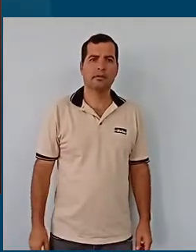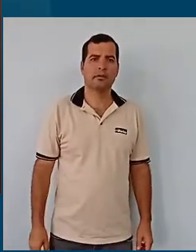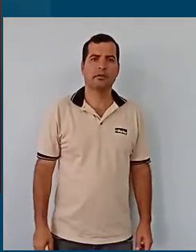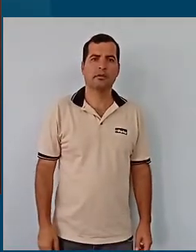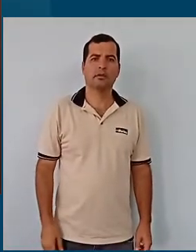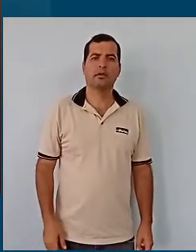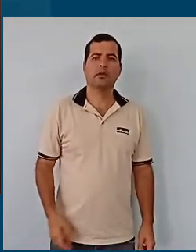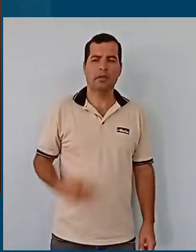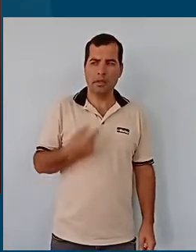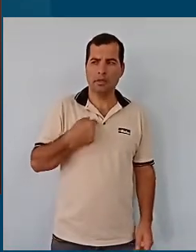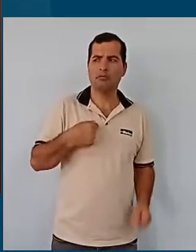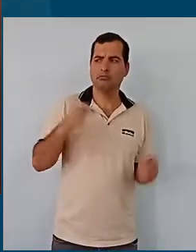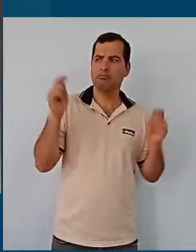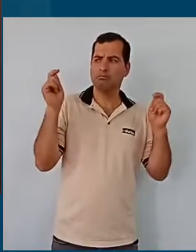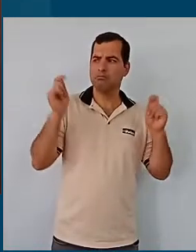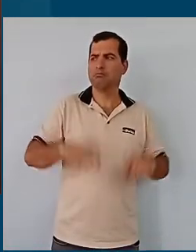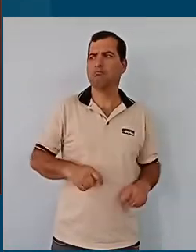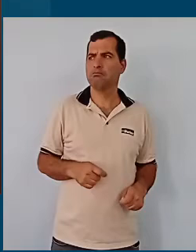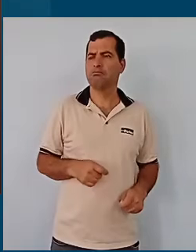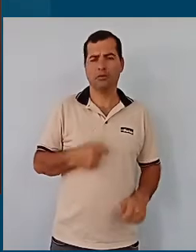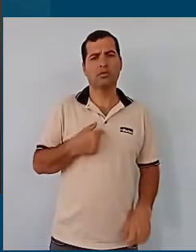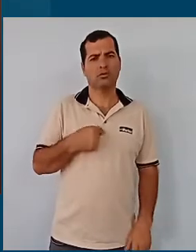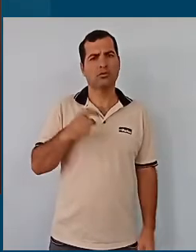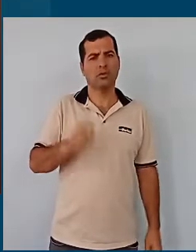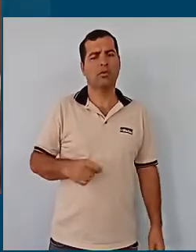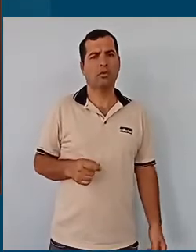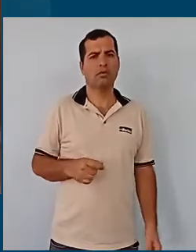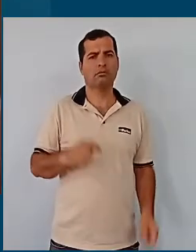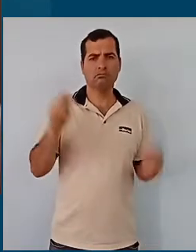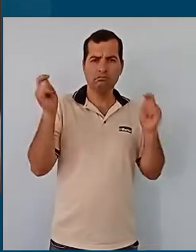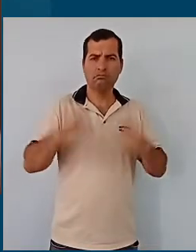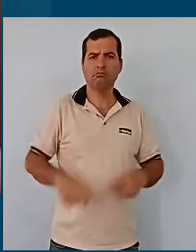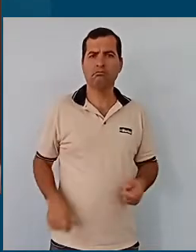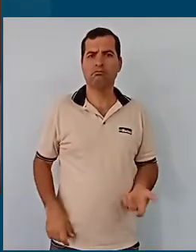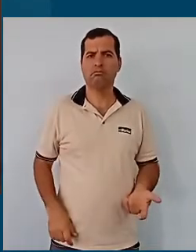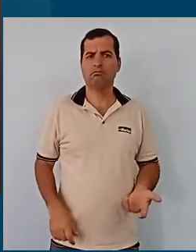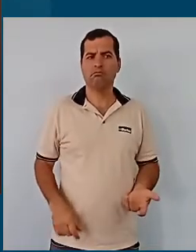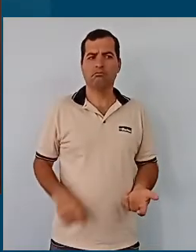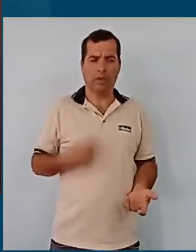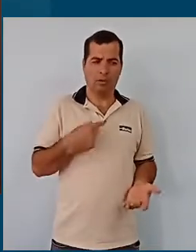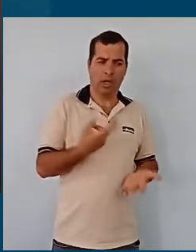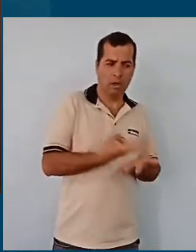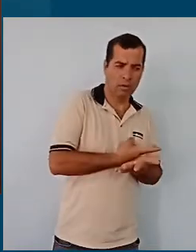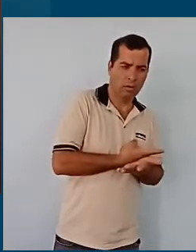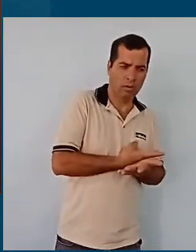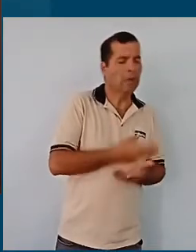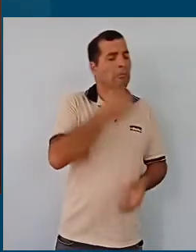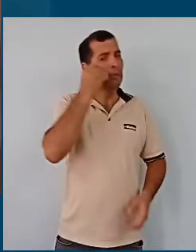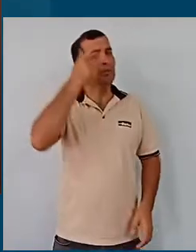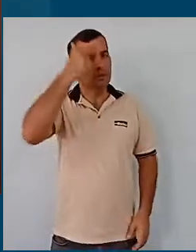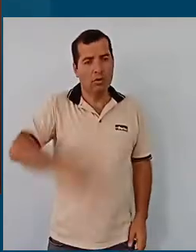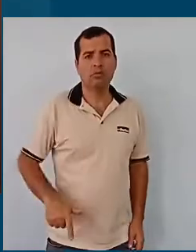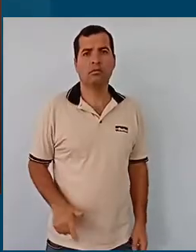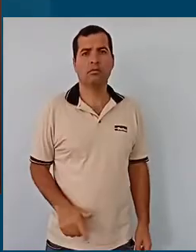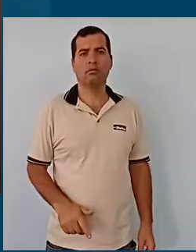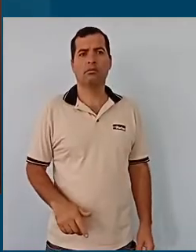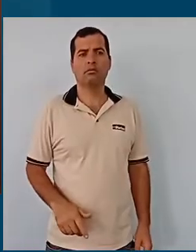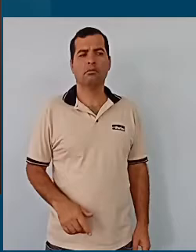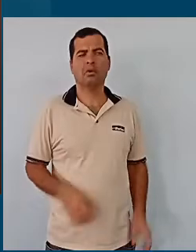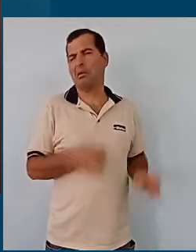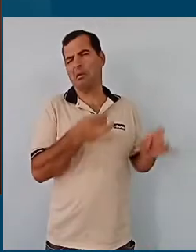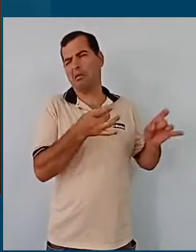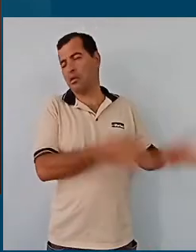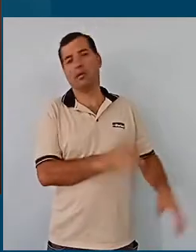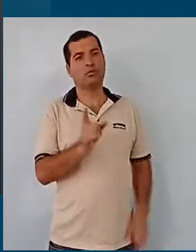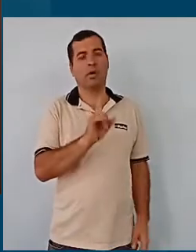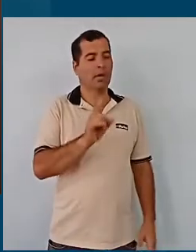ela é capaz, a criança, quando erra, ela insiste, ela tenta de novo. Ela não